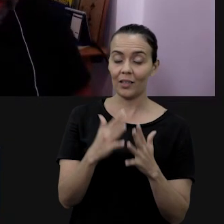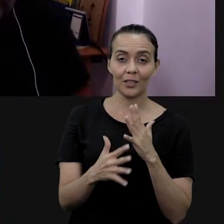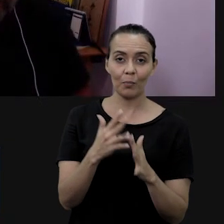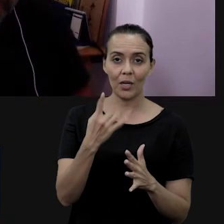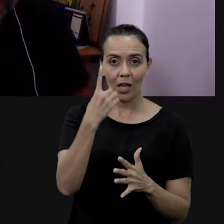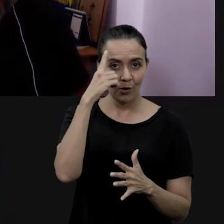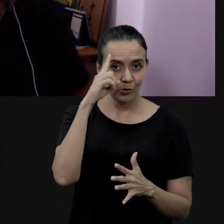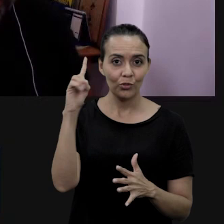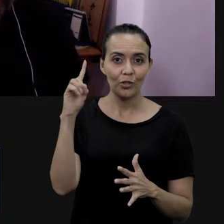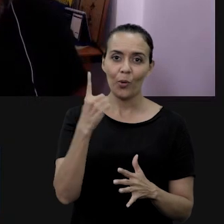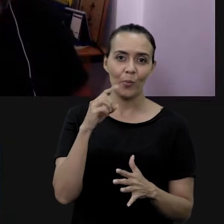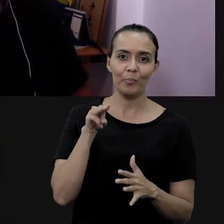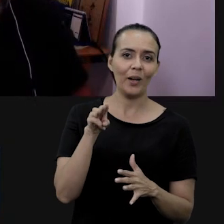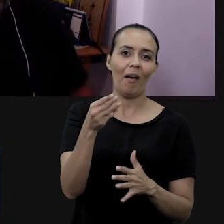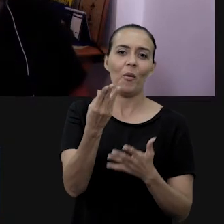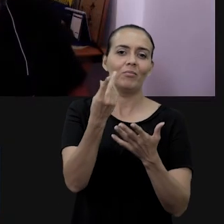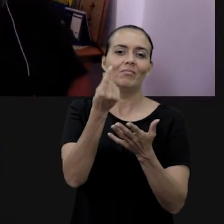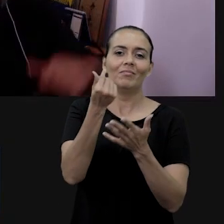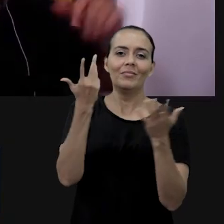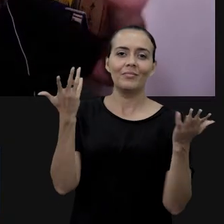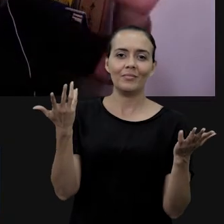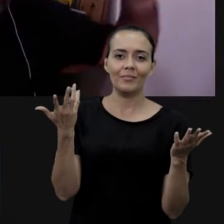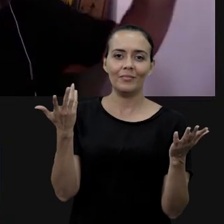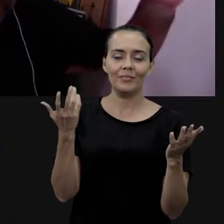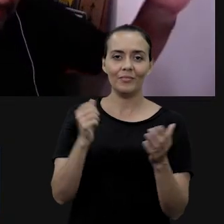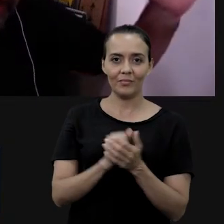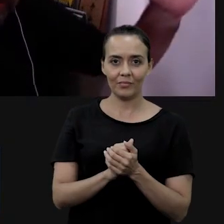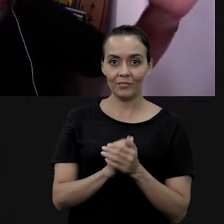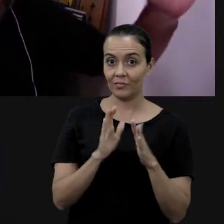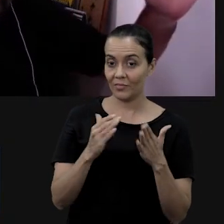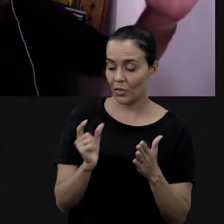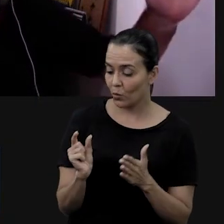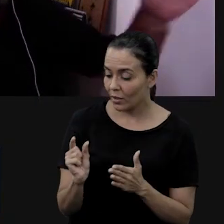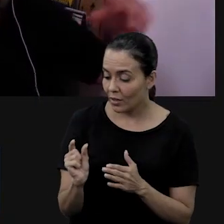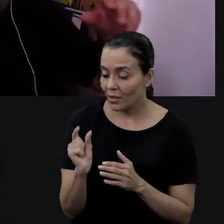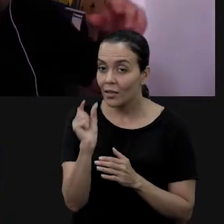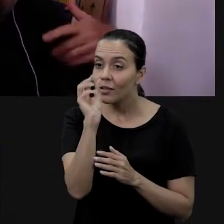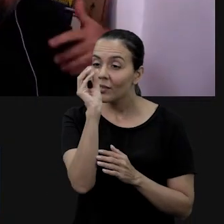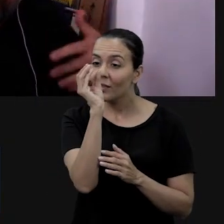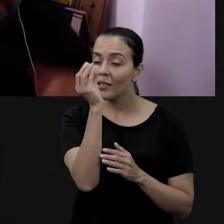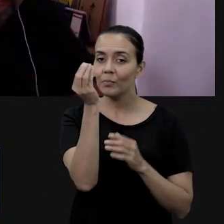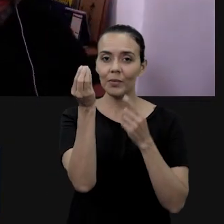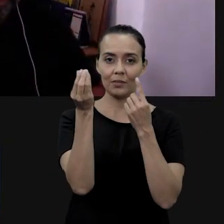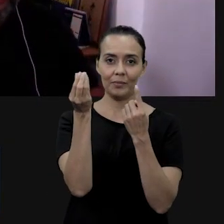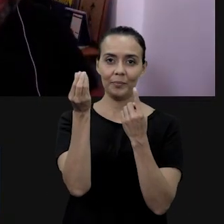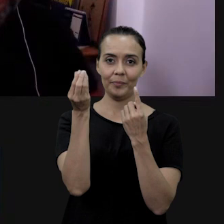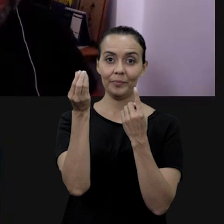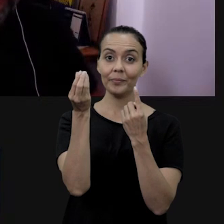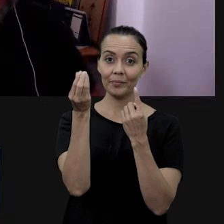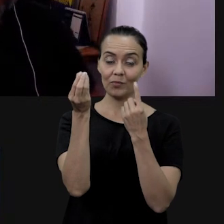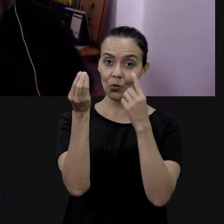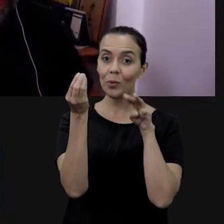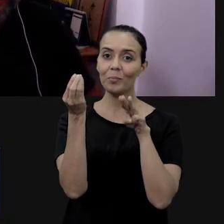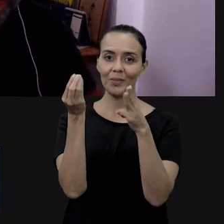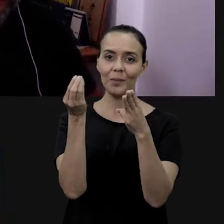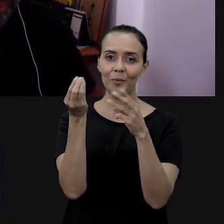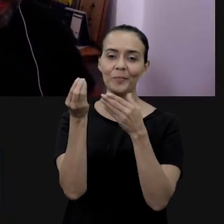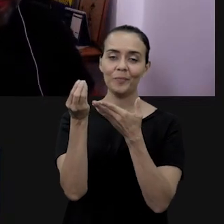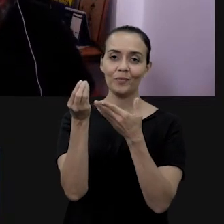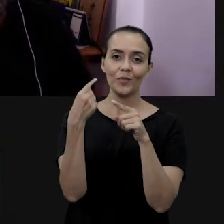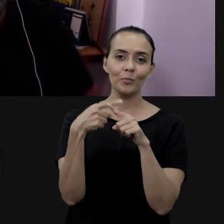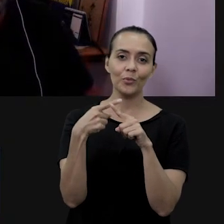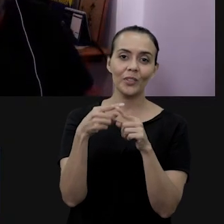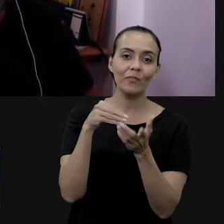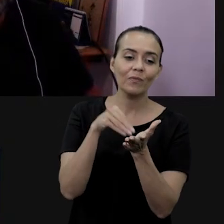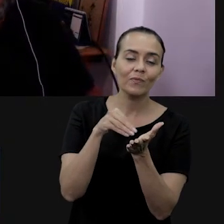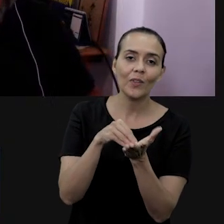poderia atrapalhar, comprometer a diária ali de 1 milhão de dinheiros. Então, para mim, aquela lâmpadazinha, ela vale